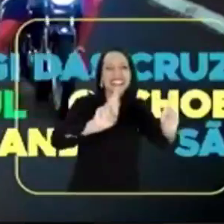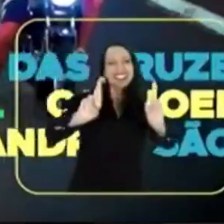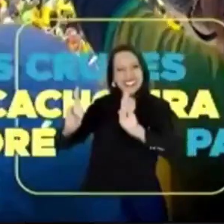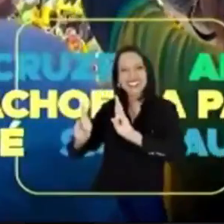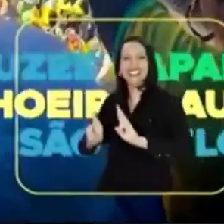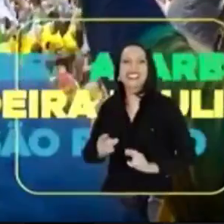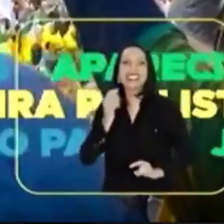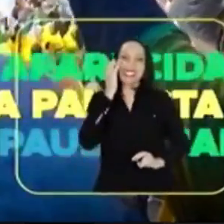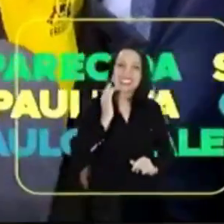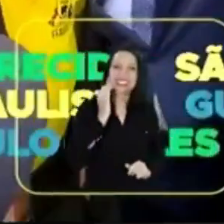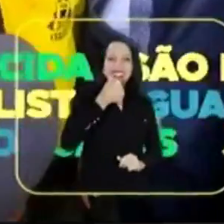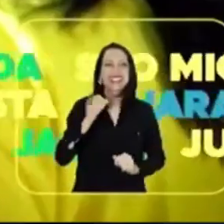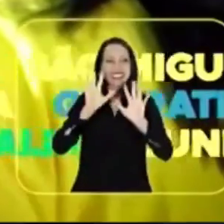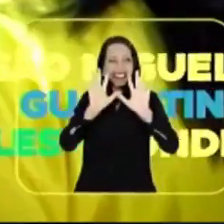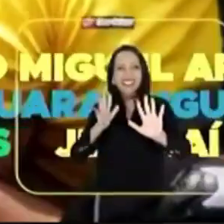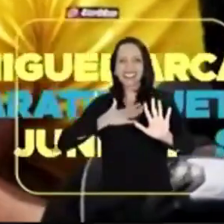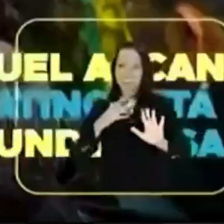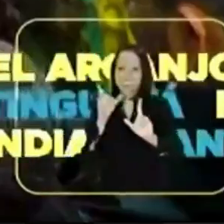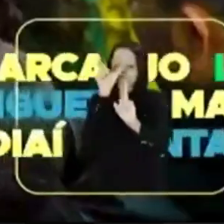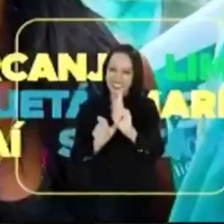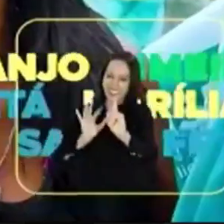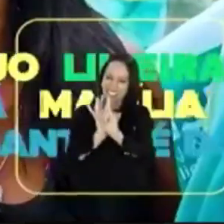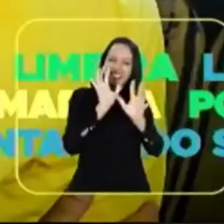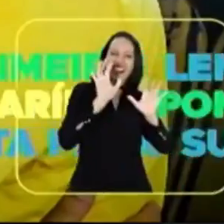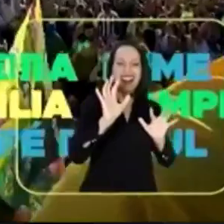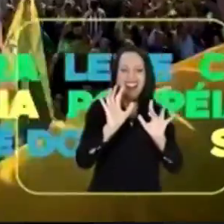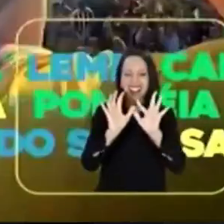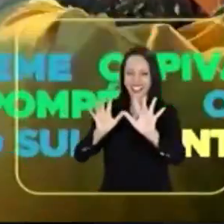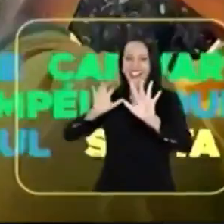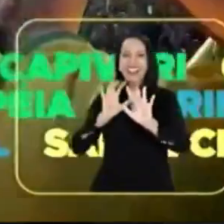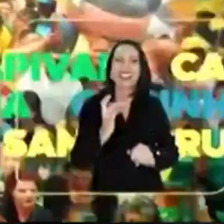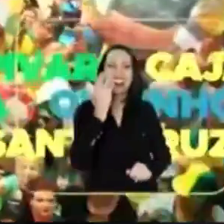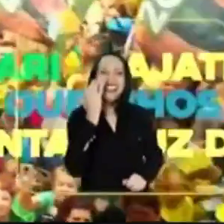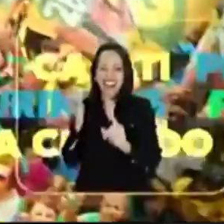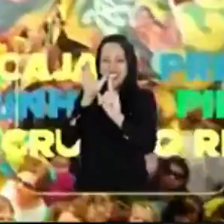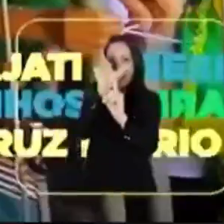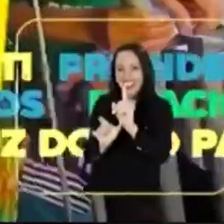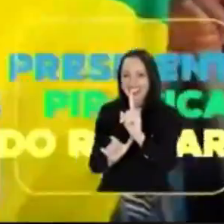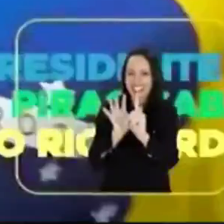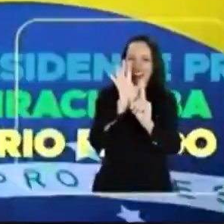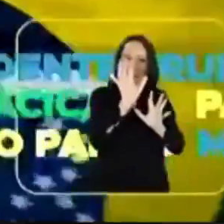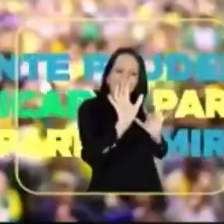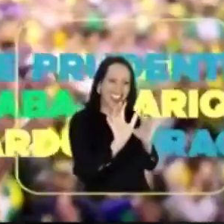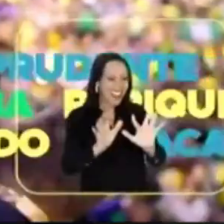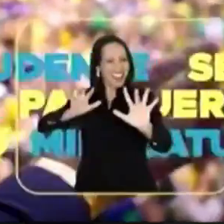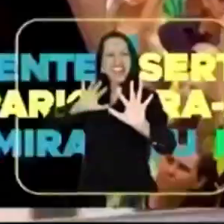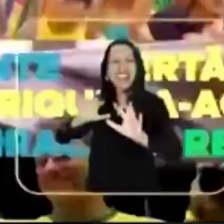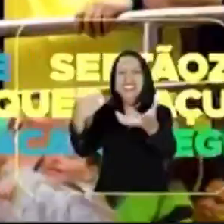nos espera. Tarcísio é 10 e com ele eu vou.